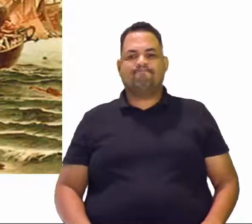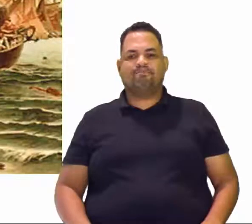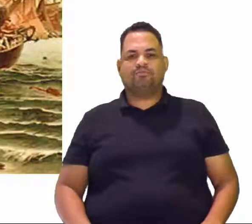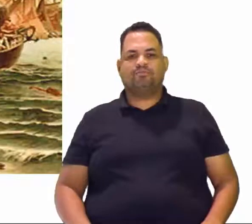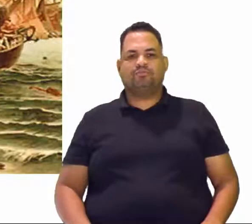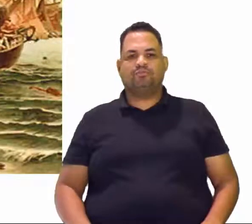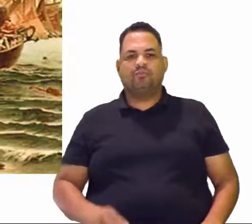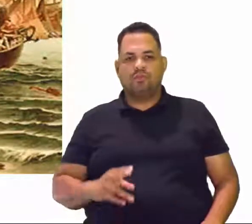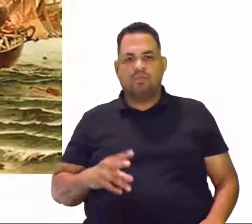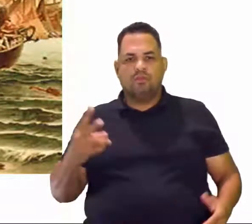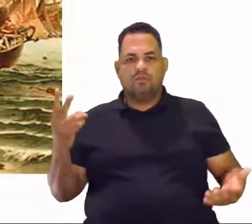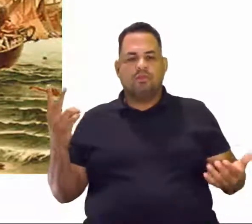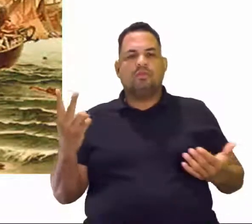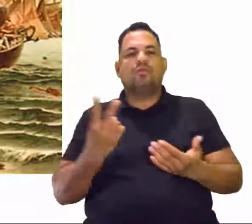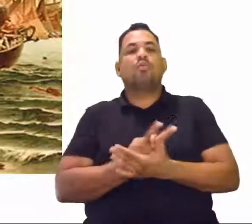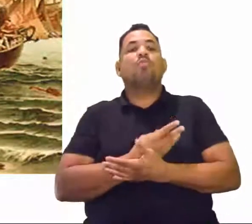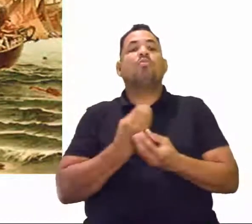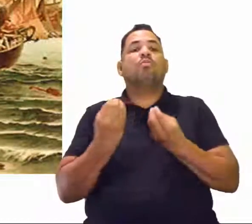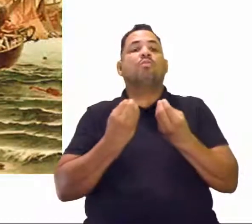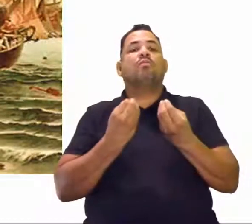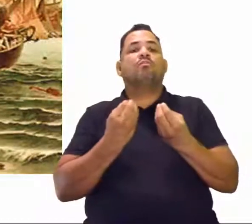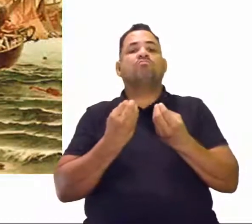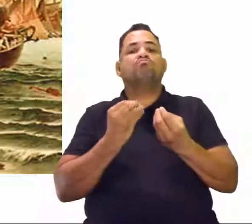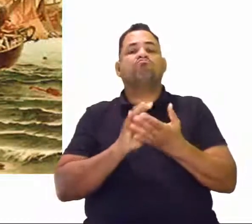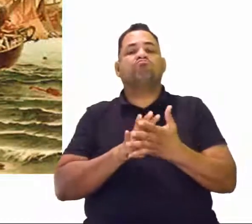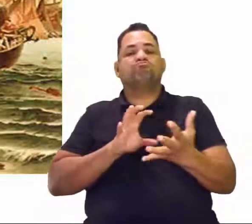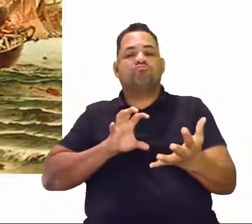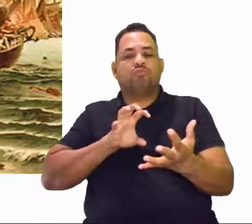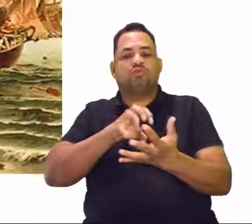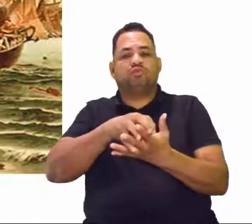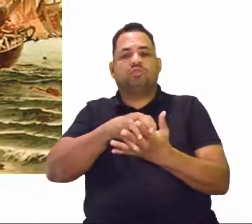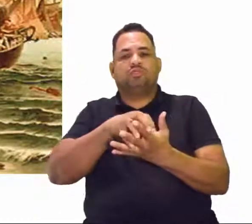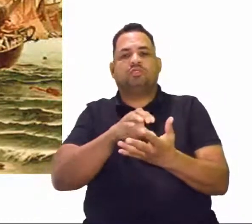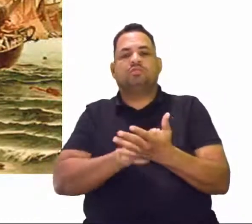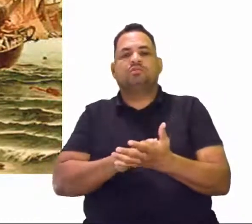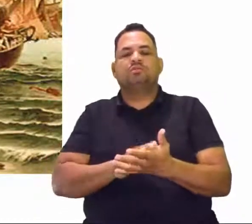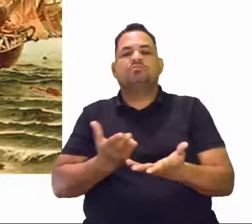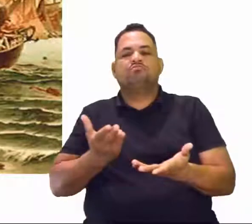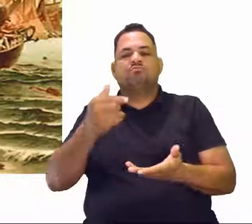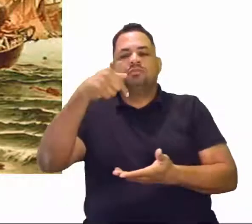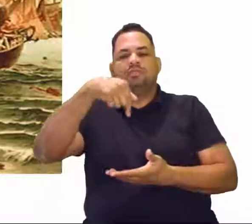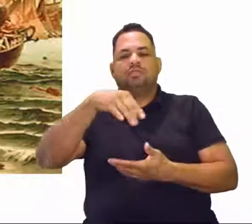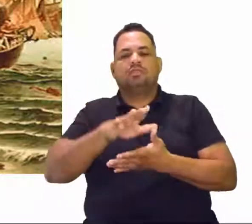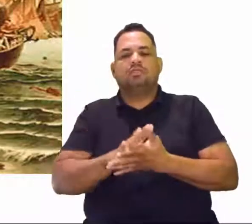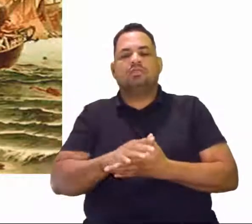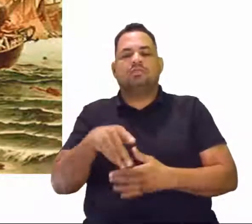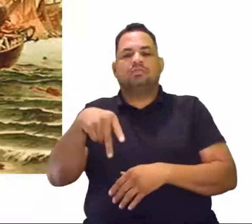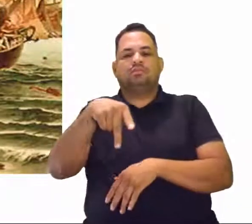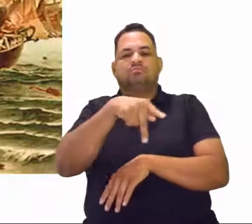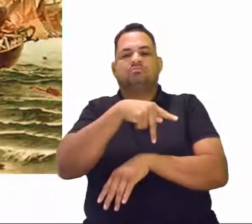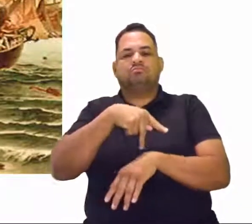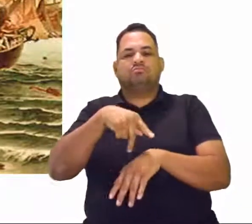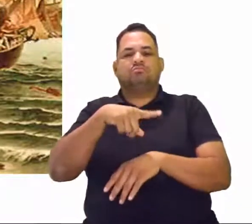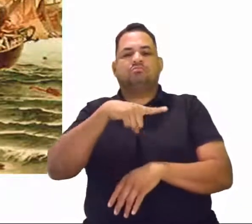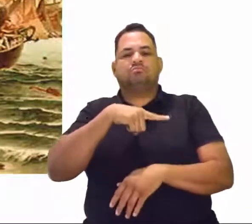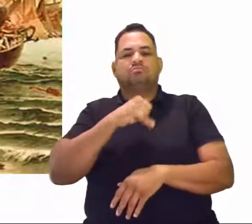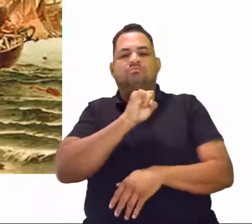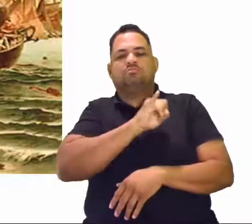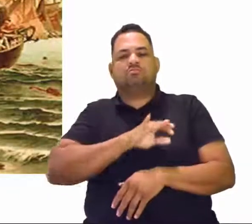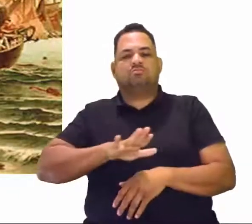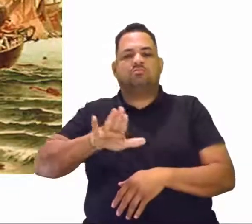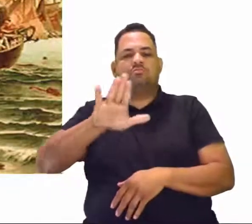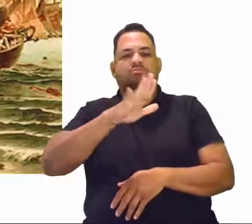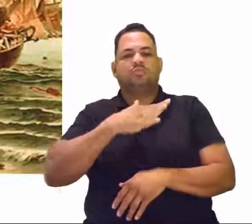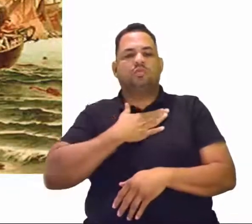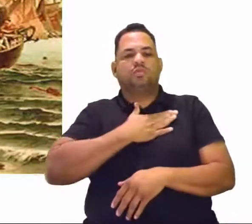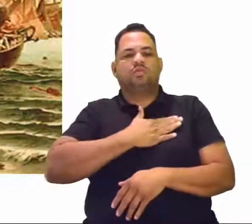o processo de colonização né Como que foi o processo de colonização aqui no nosso país né que tem uma imagem